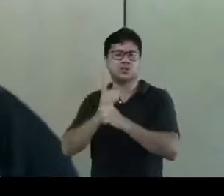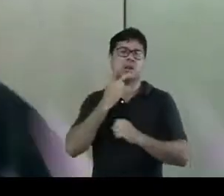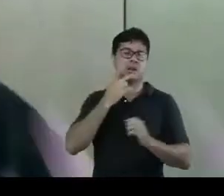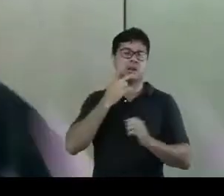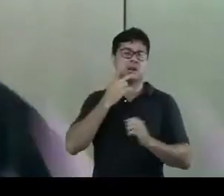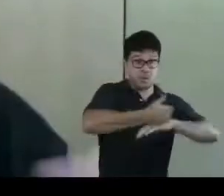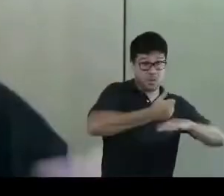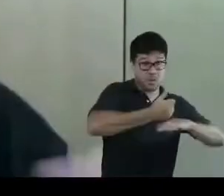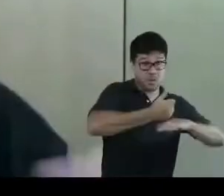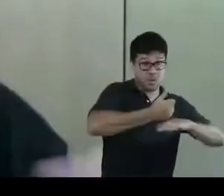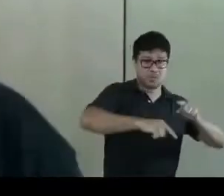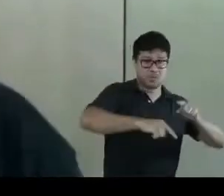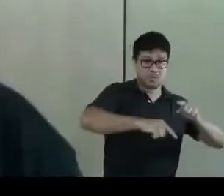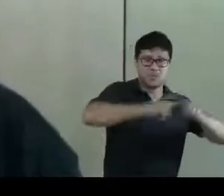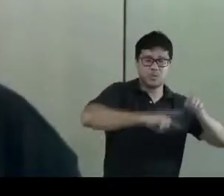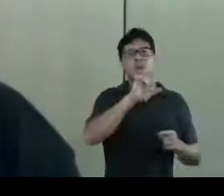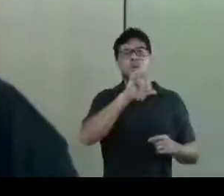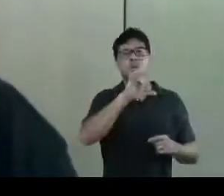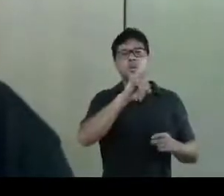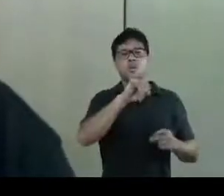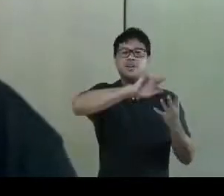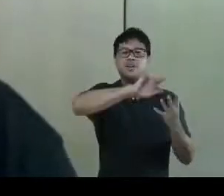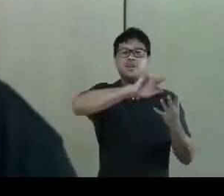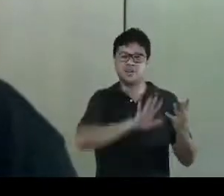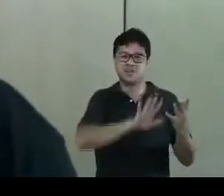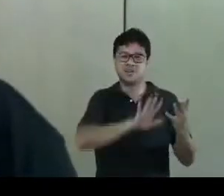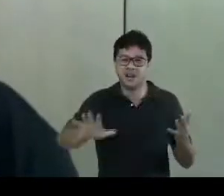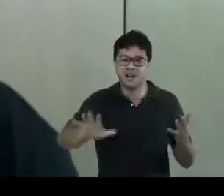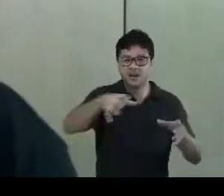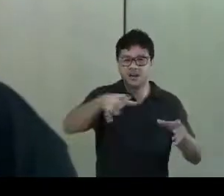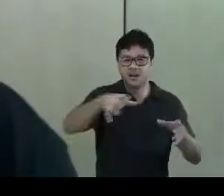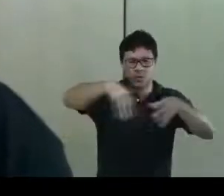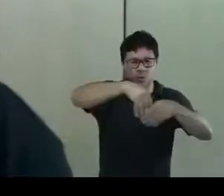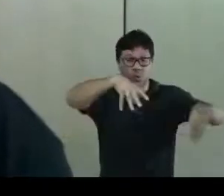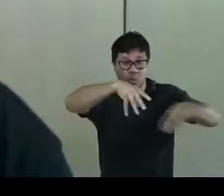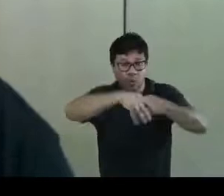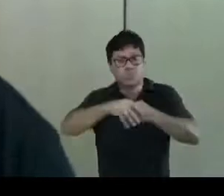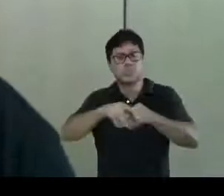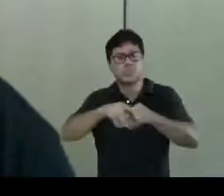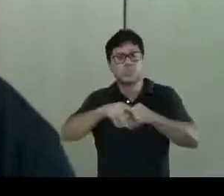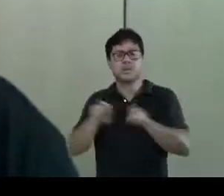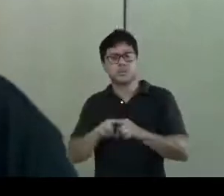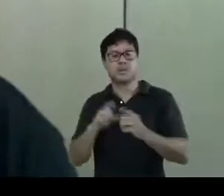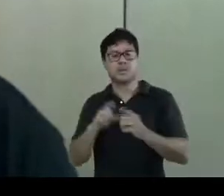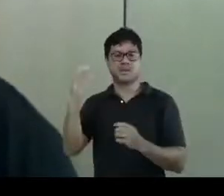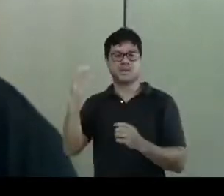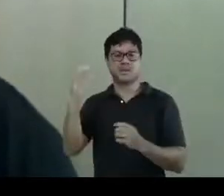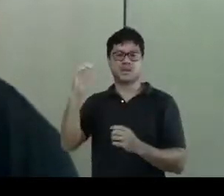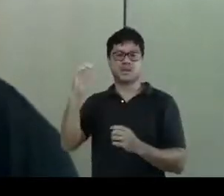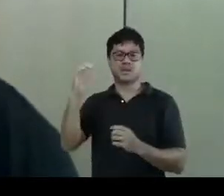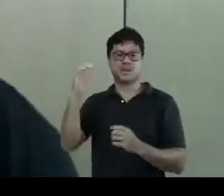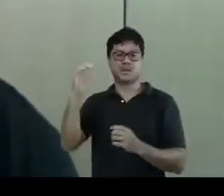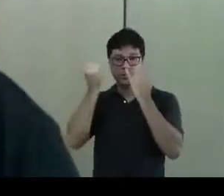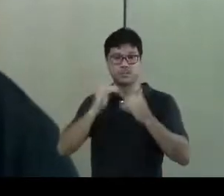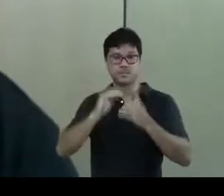da biblioteconomia, como da arquivologia, né, da ciência da informação, de uma maneira geral, né? Porque,